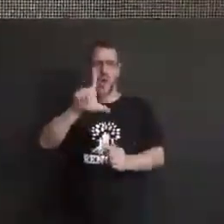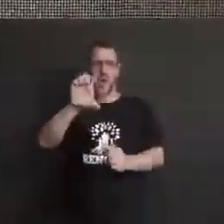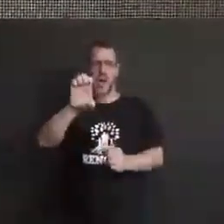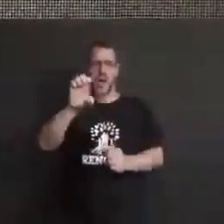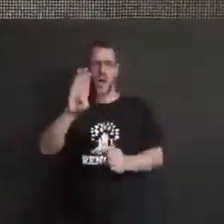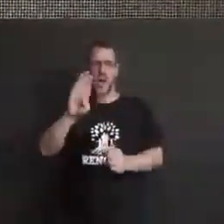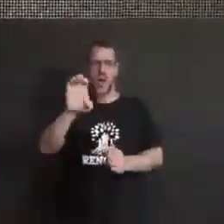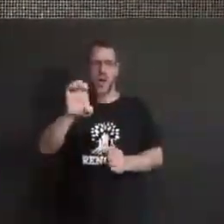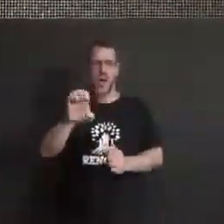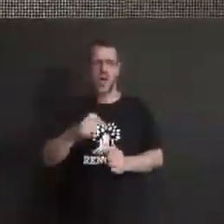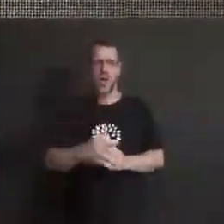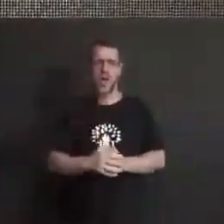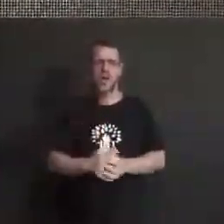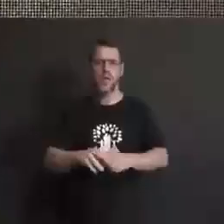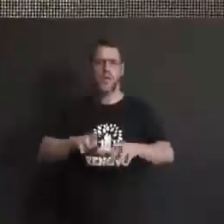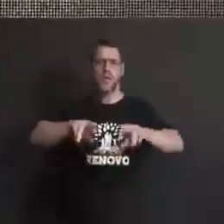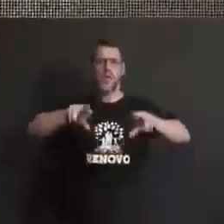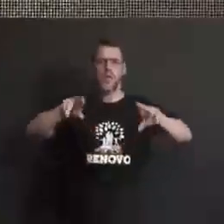10?